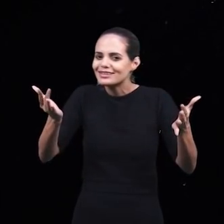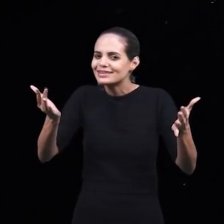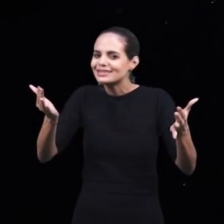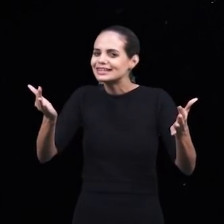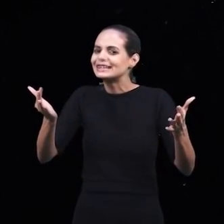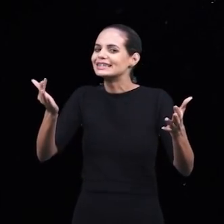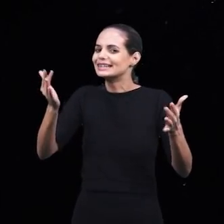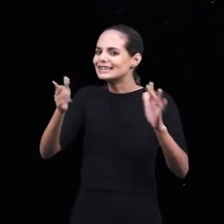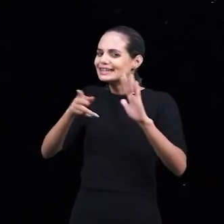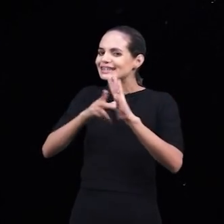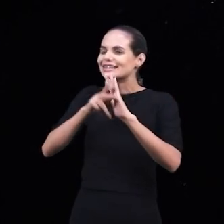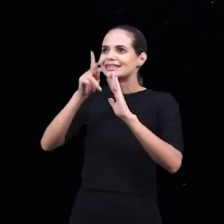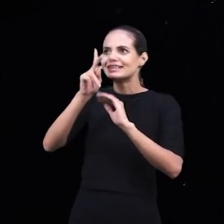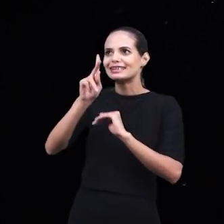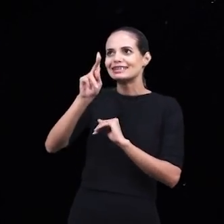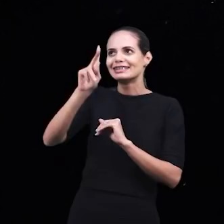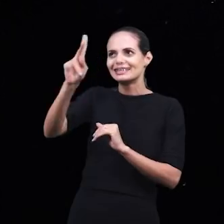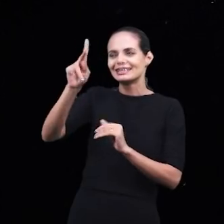teu